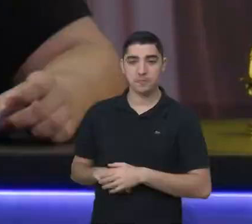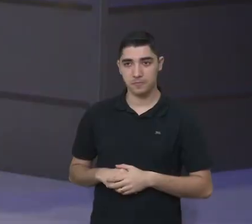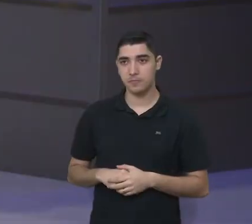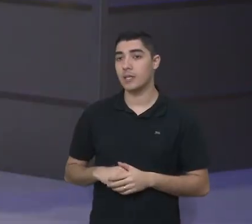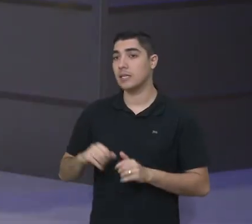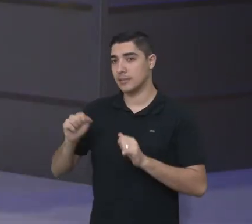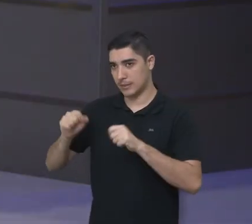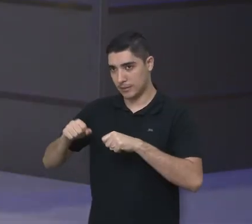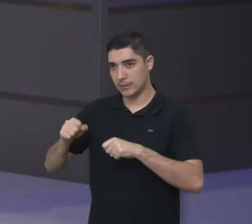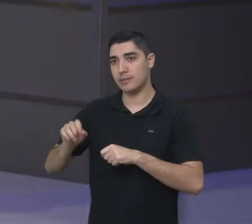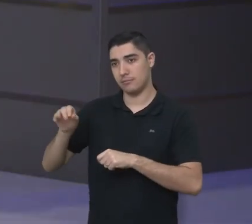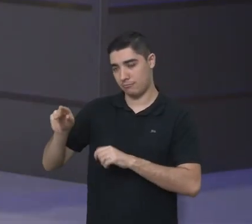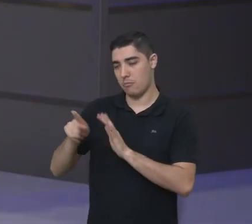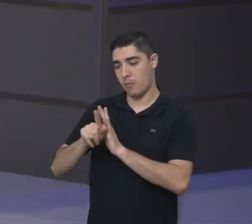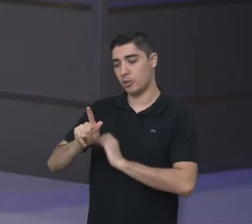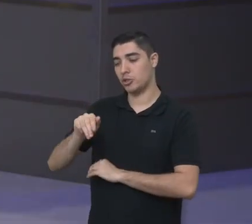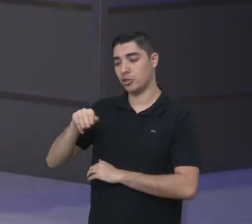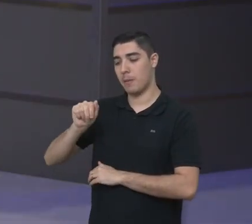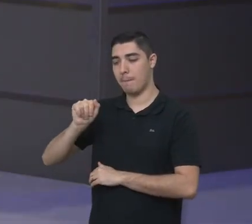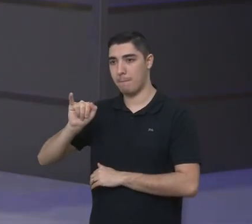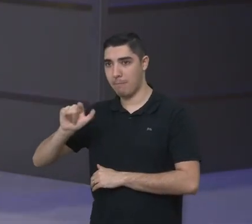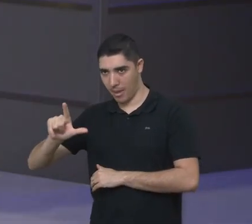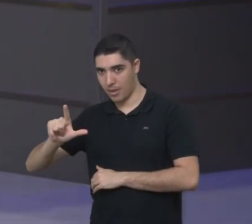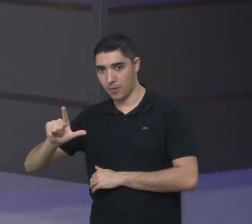vireialmofada.gmail.com.br @gmail.com